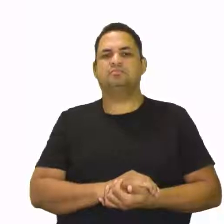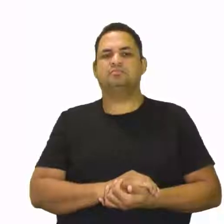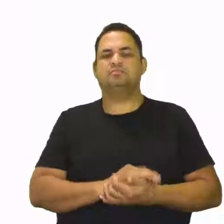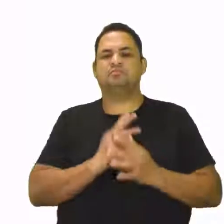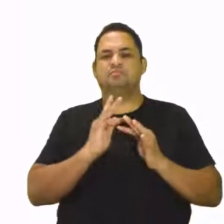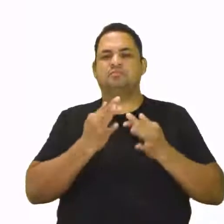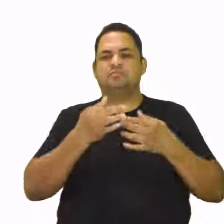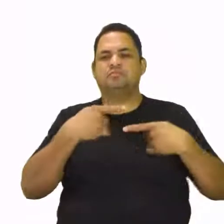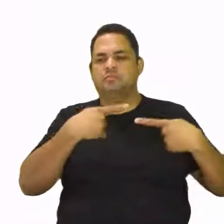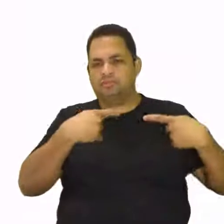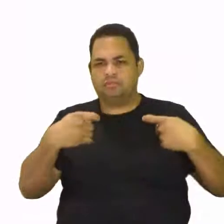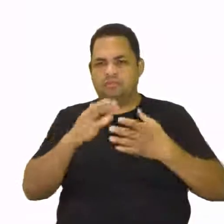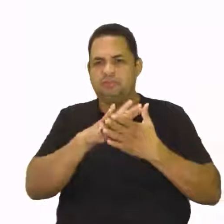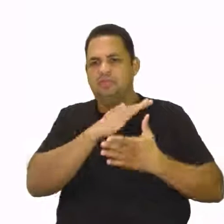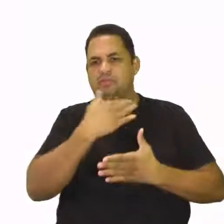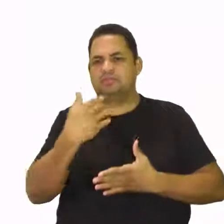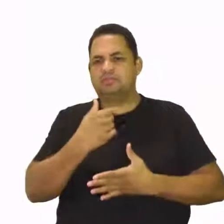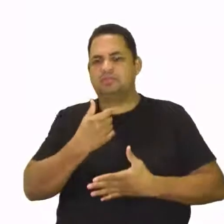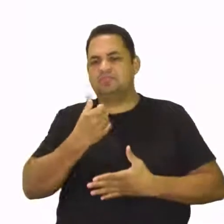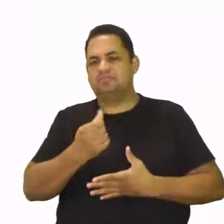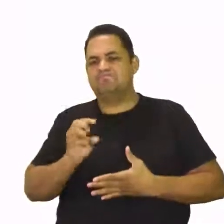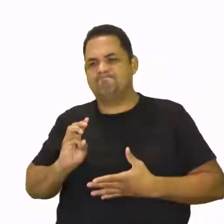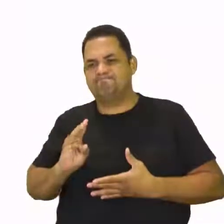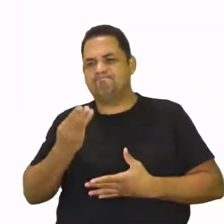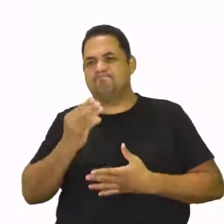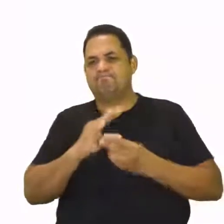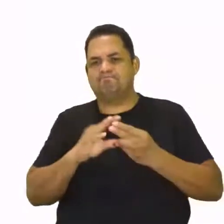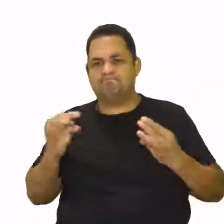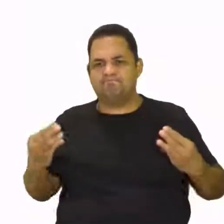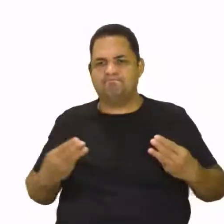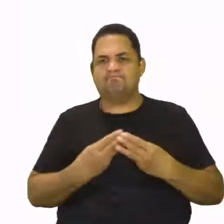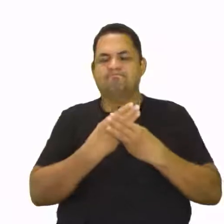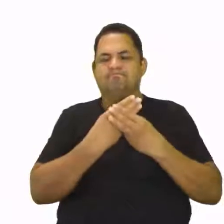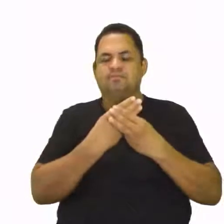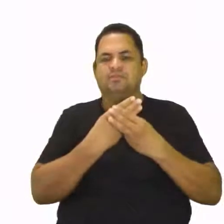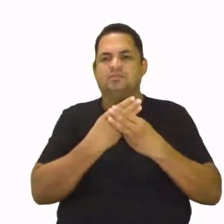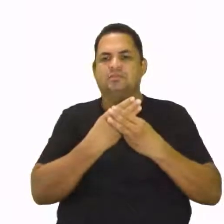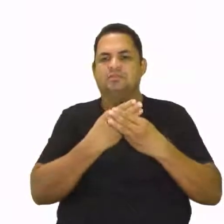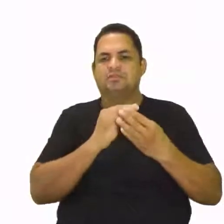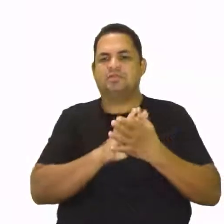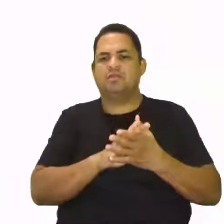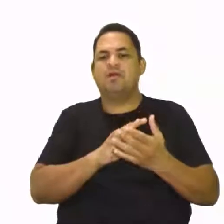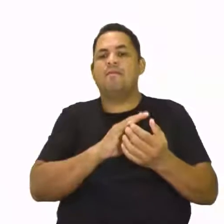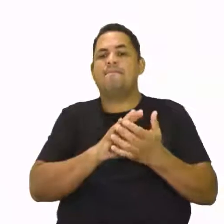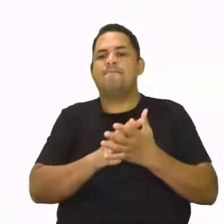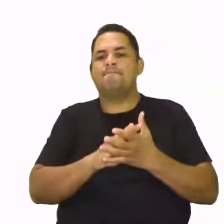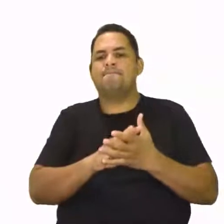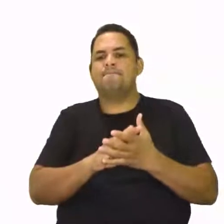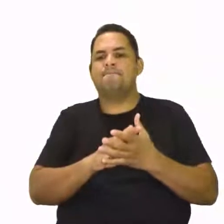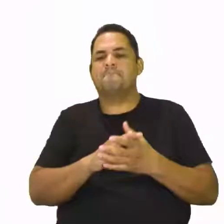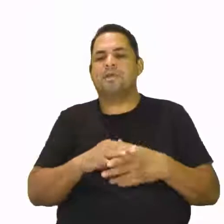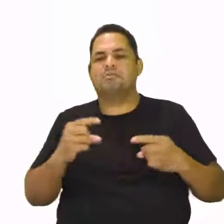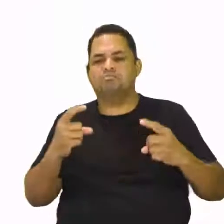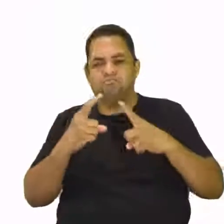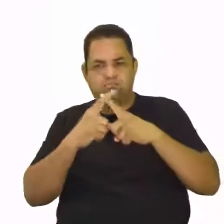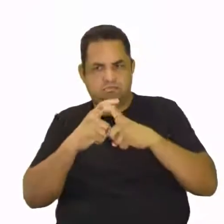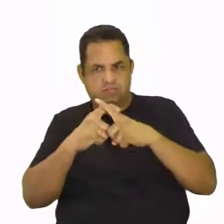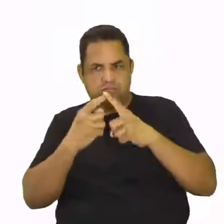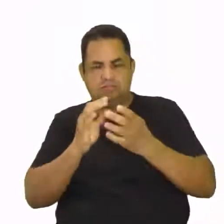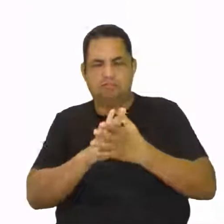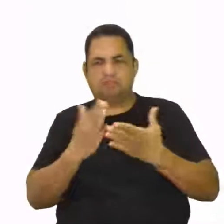O fim da guerra e a morte de cerca de 6 milhões de judeus pelos nazistas, 1/3 da população